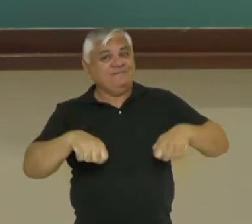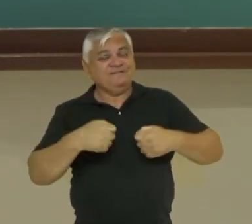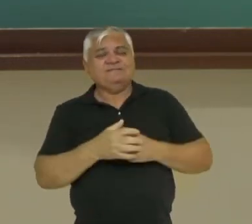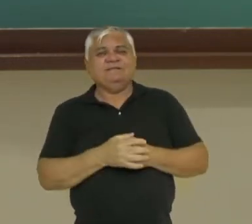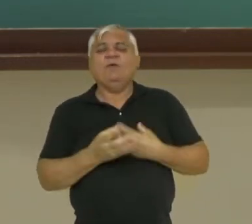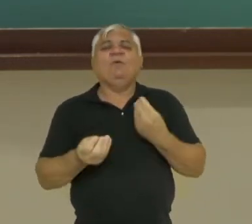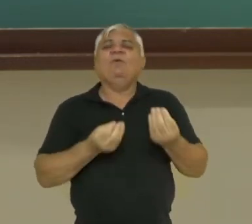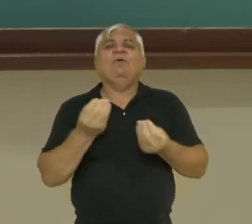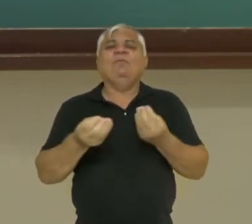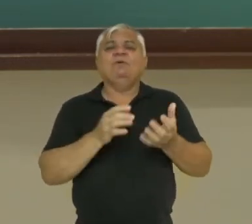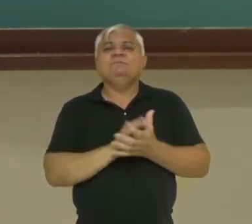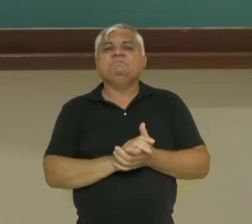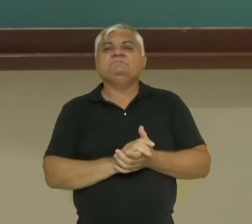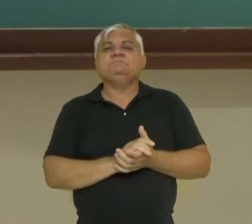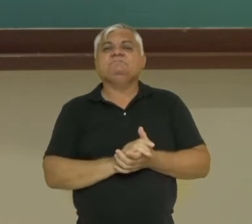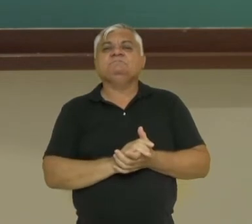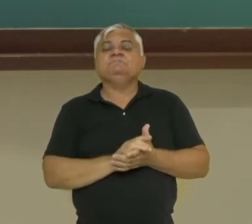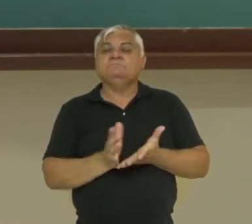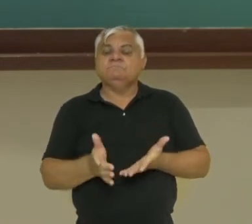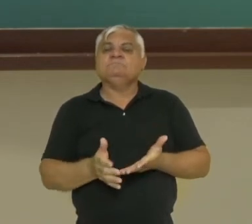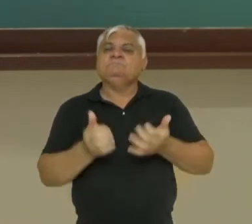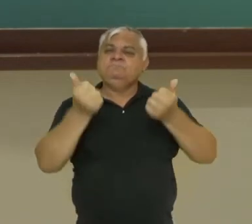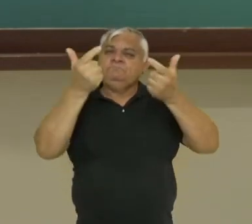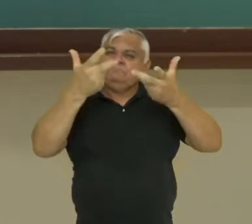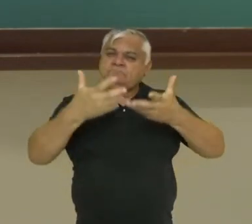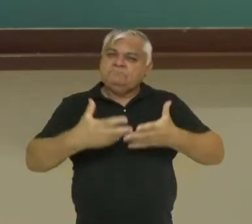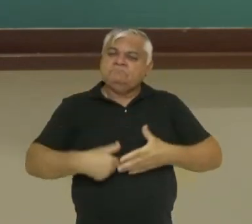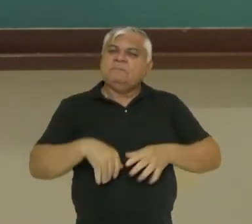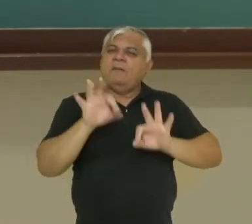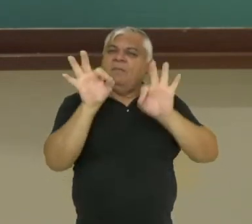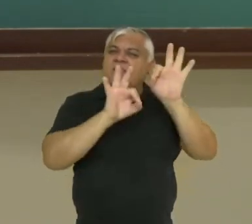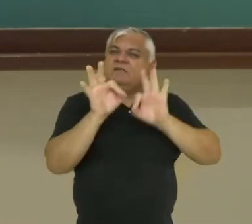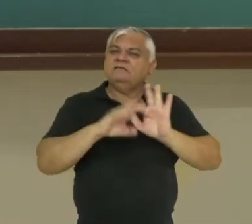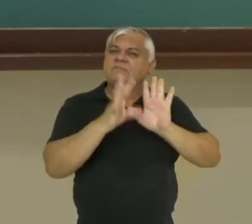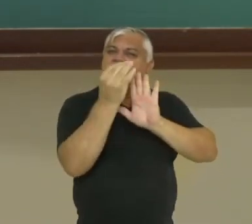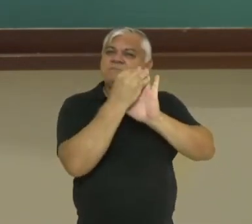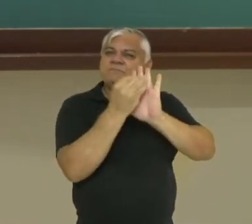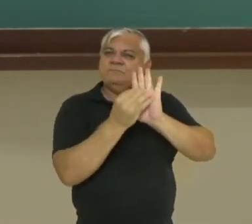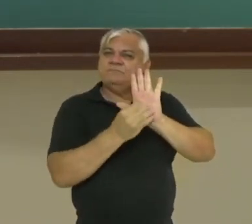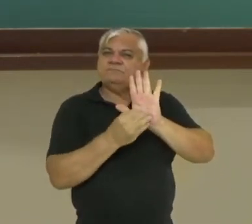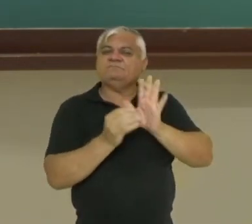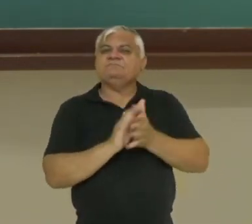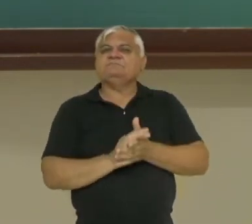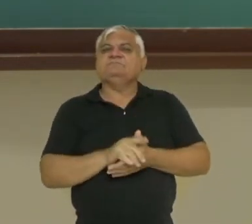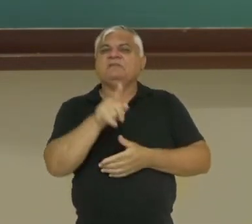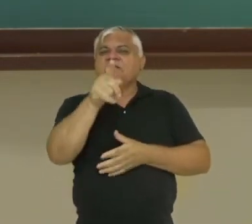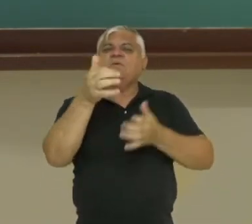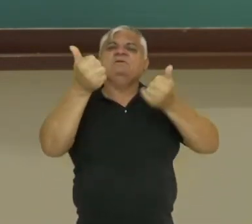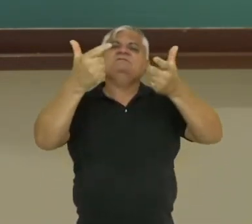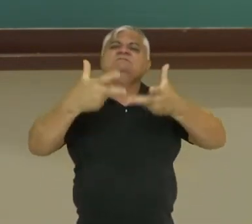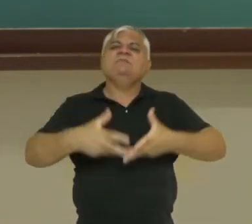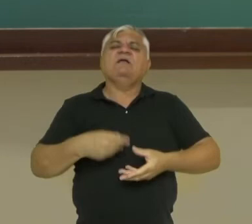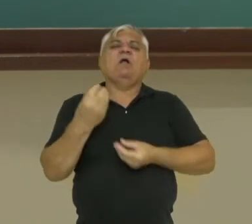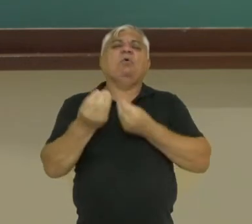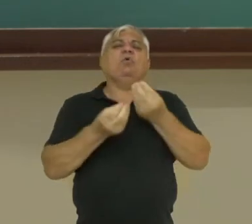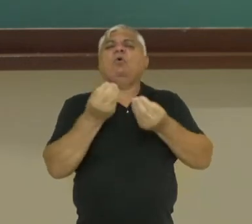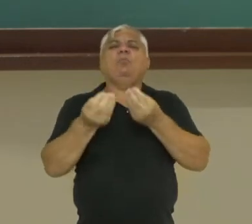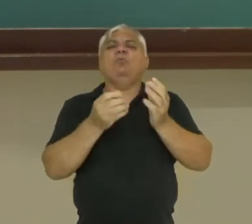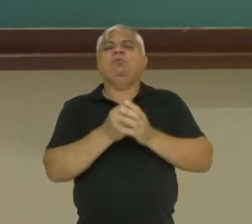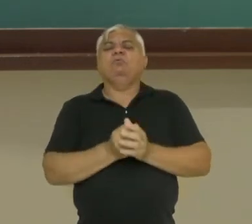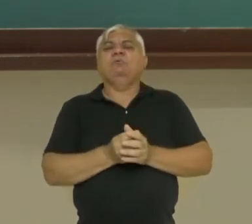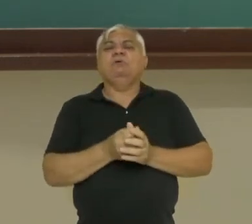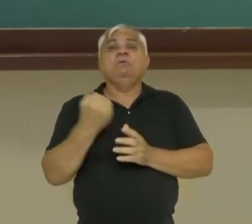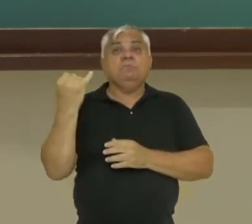E aí, vamos então realizar um planejamento desse parto. Então, Comente qual